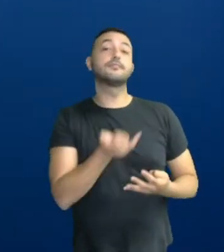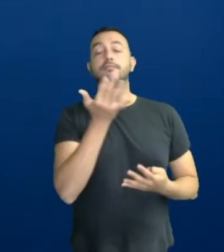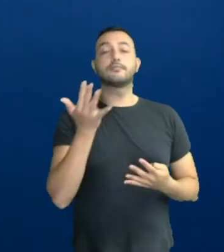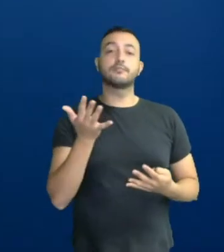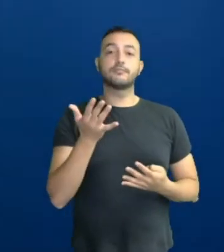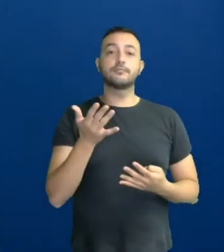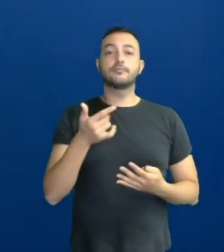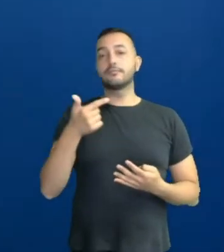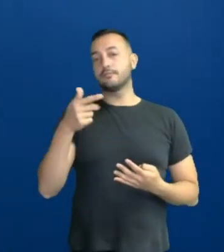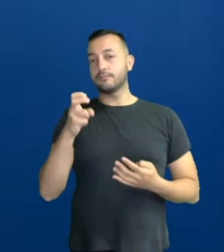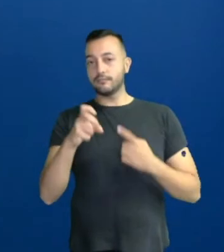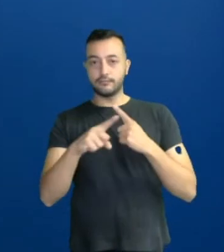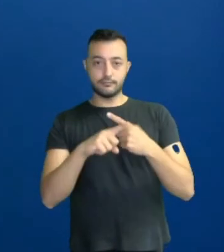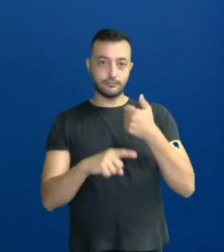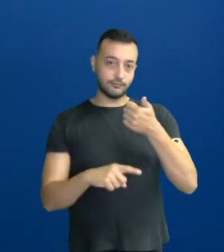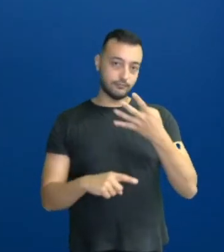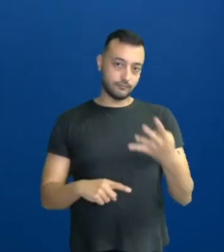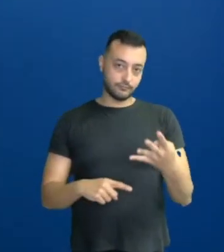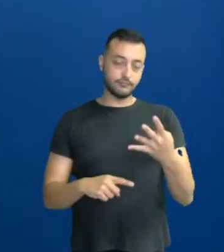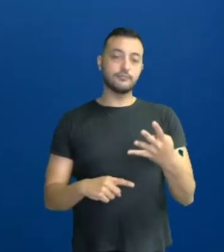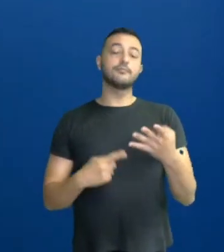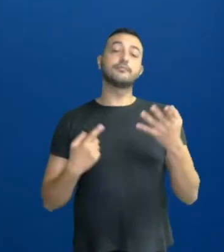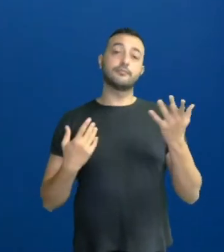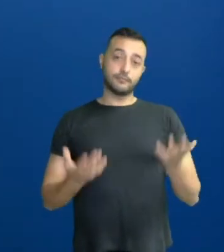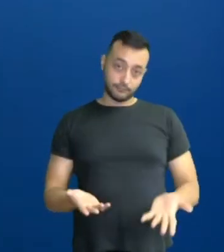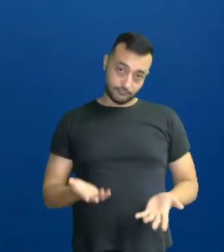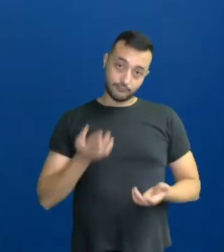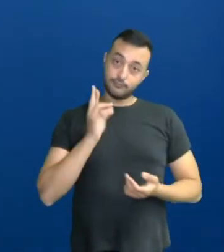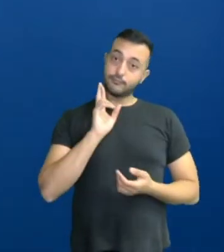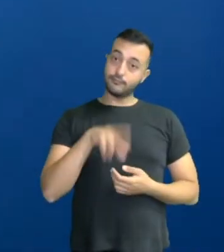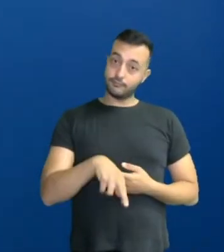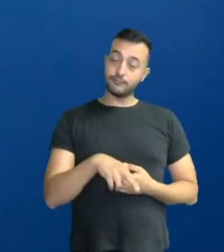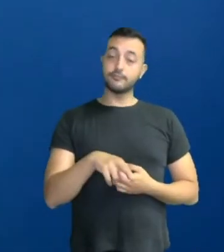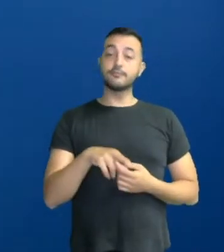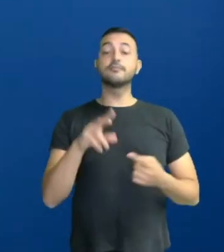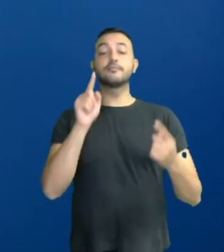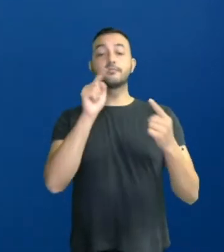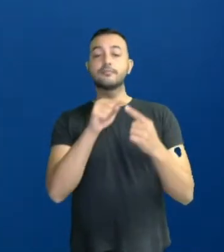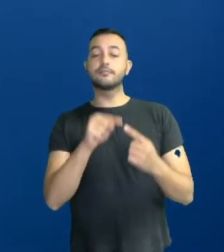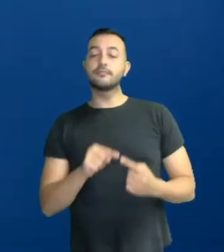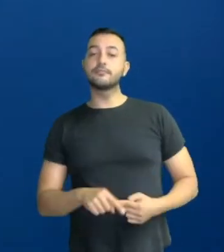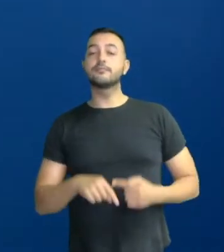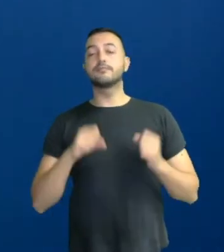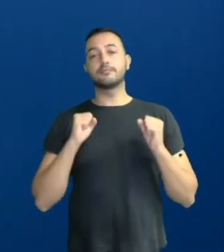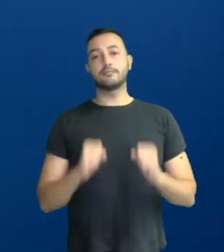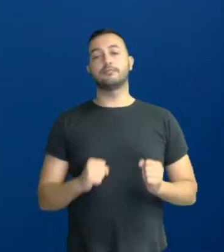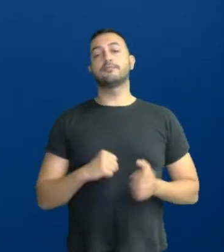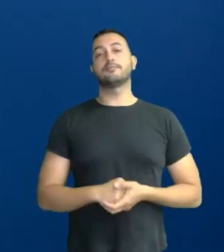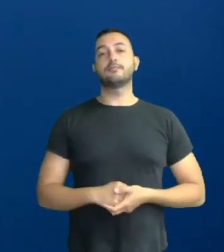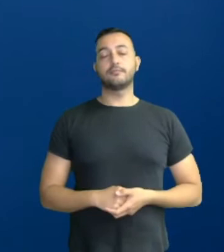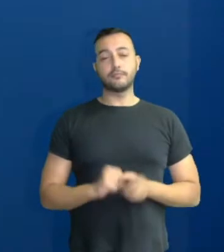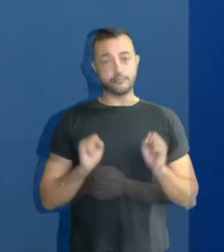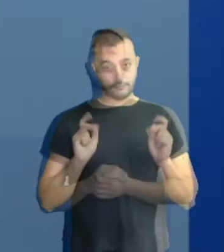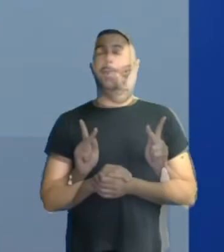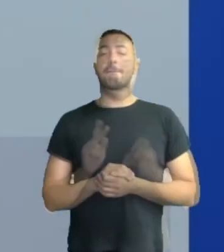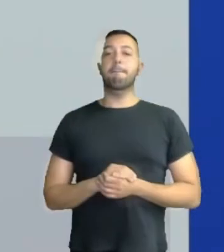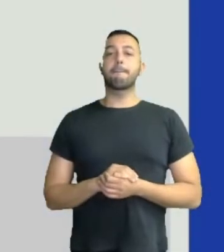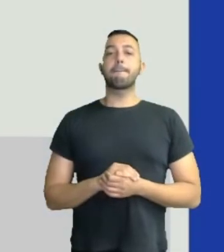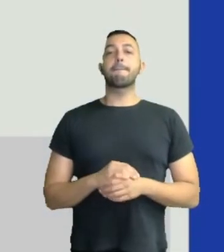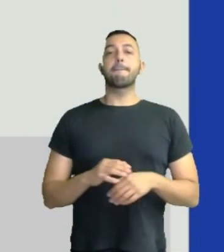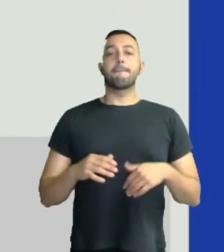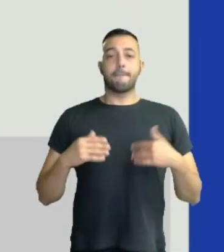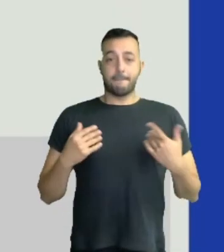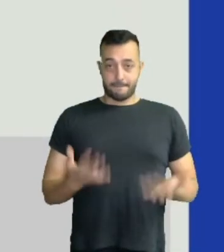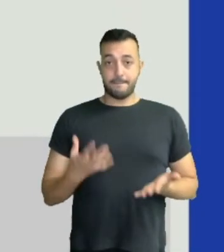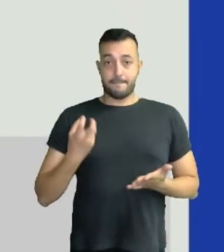vestir? 25 vezes 14, você vai dar o resultado das possibilidades possíveis. Ok? E na